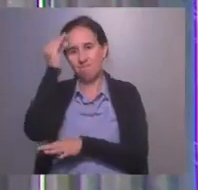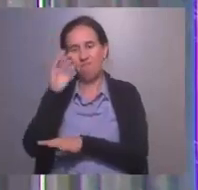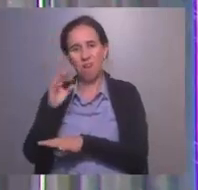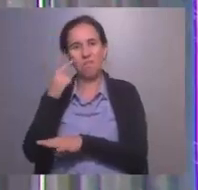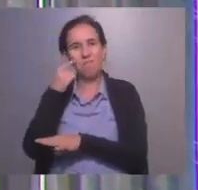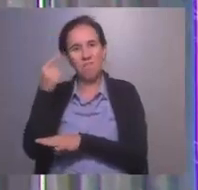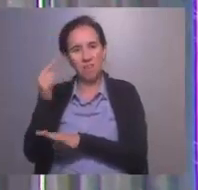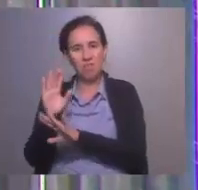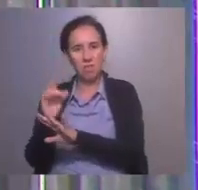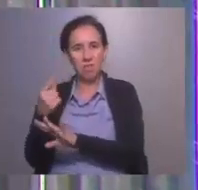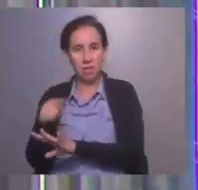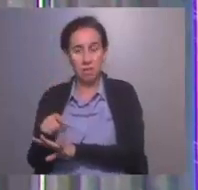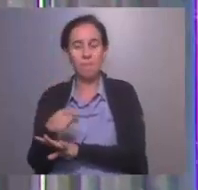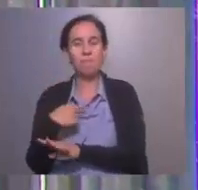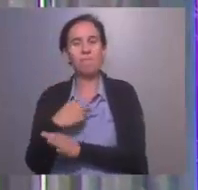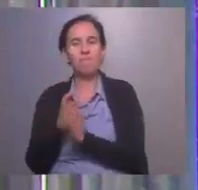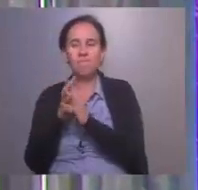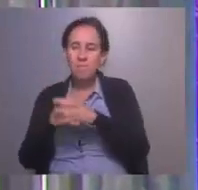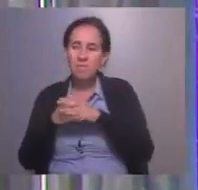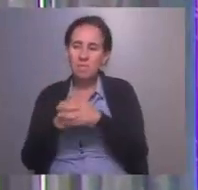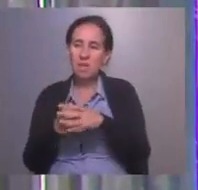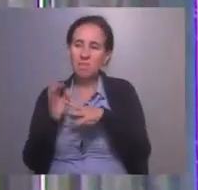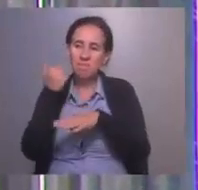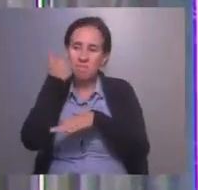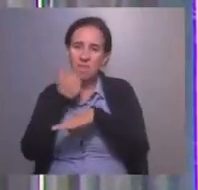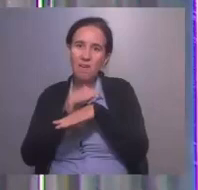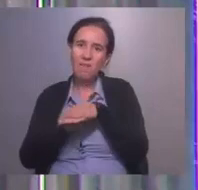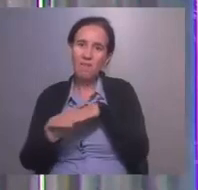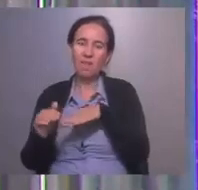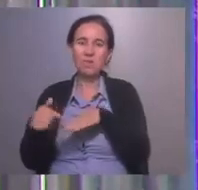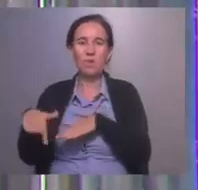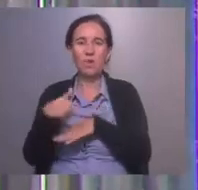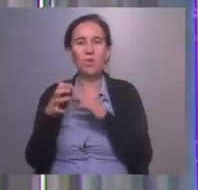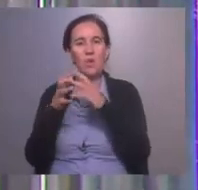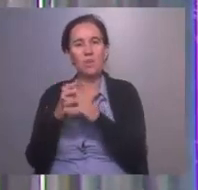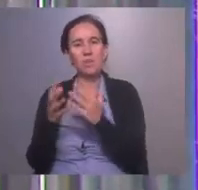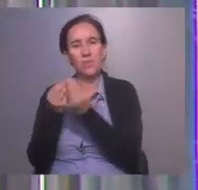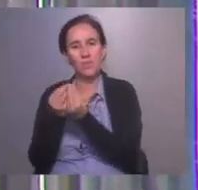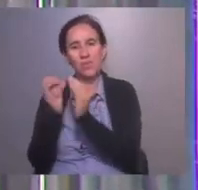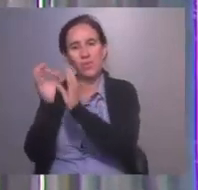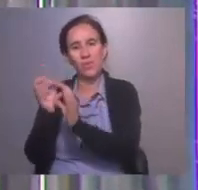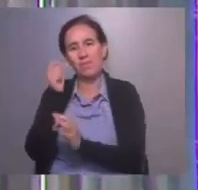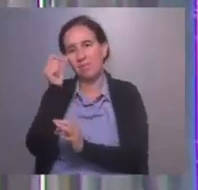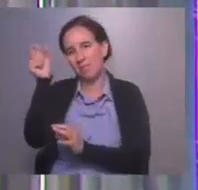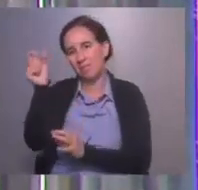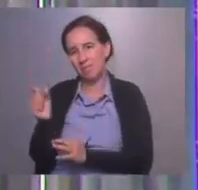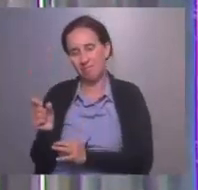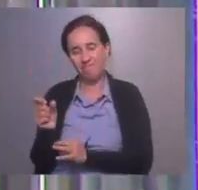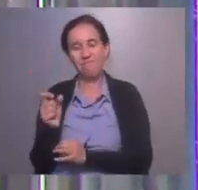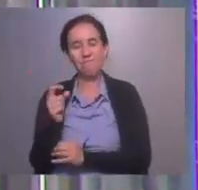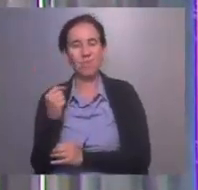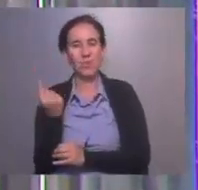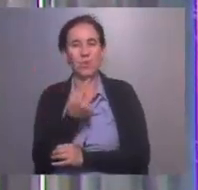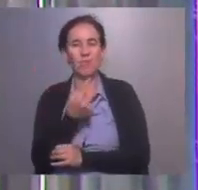por ele, acompanhemo-lo com o nosso afeto e a nossa oração e abramo-nos